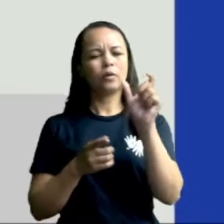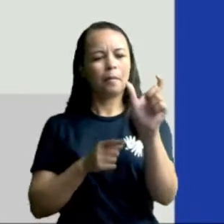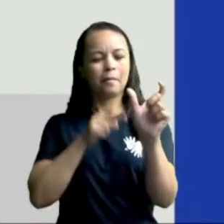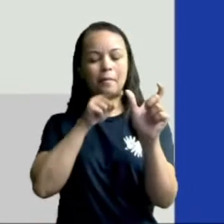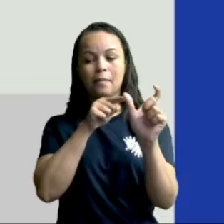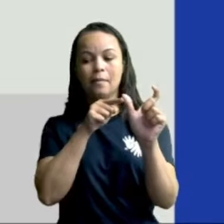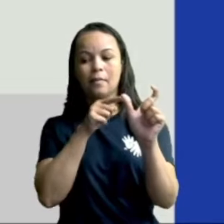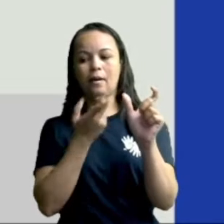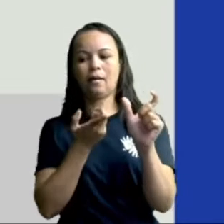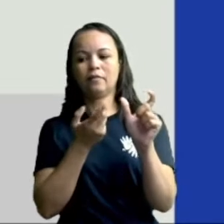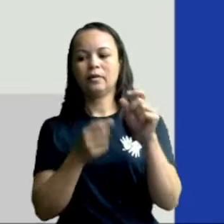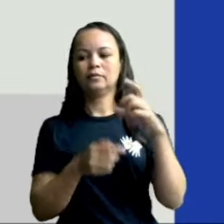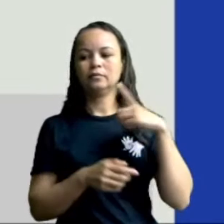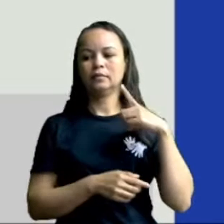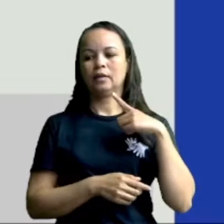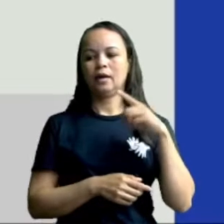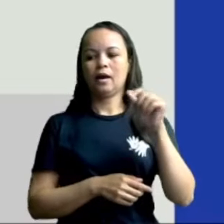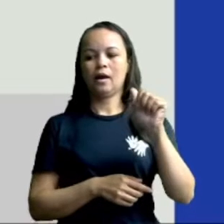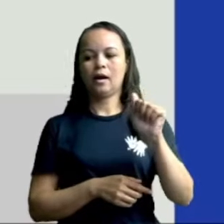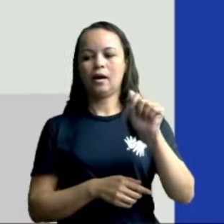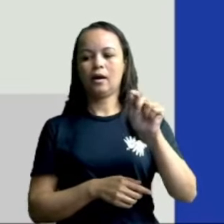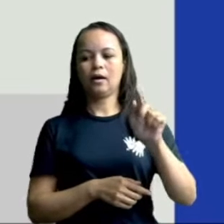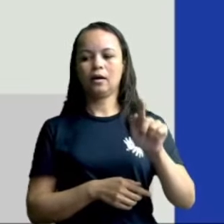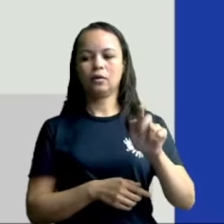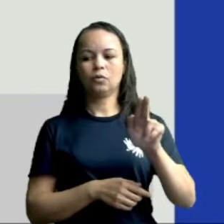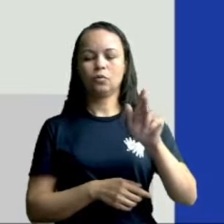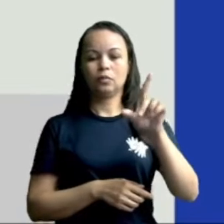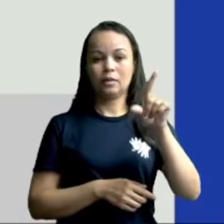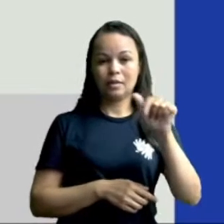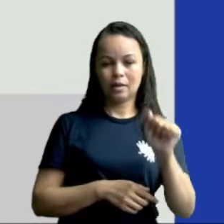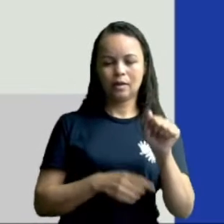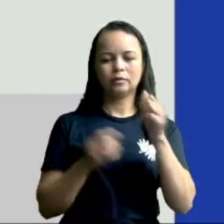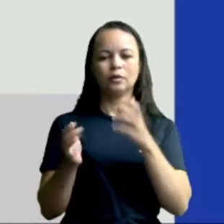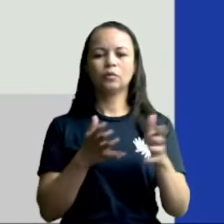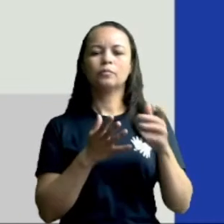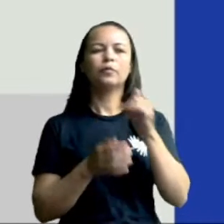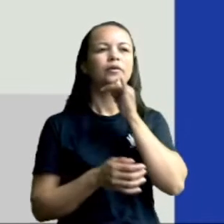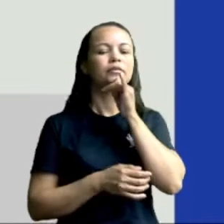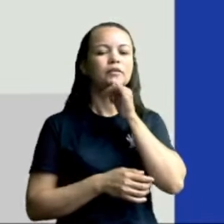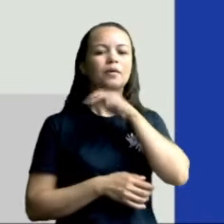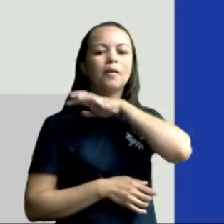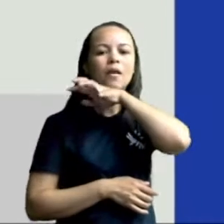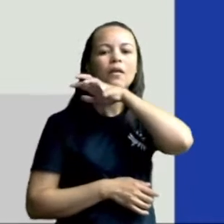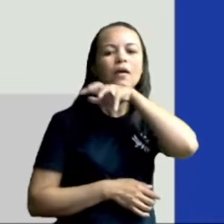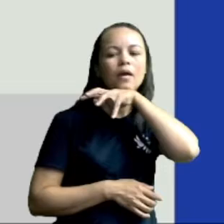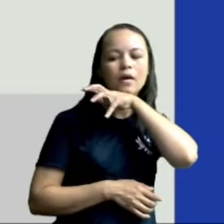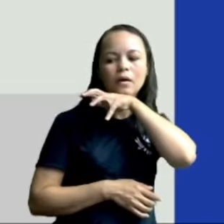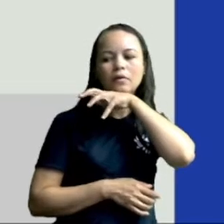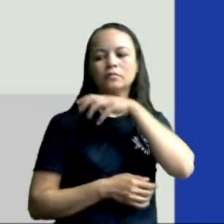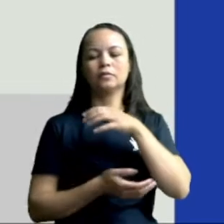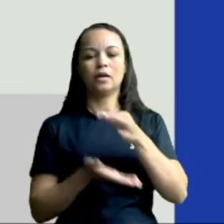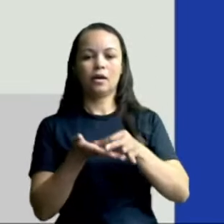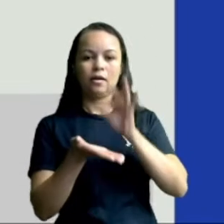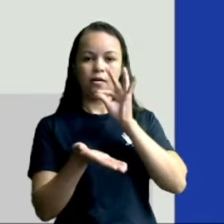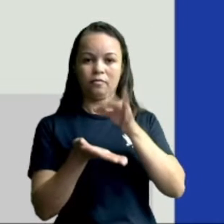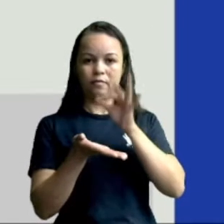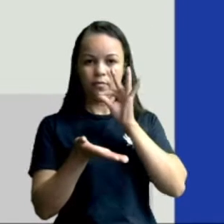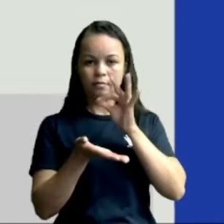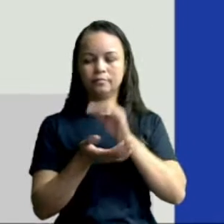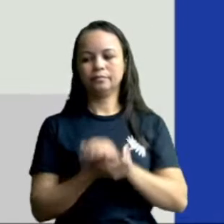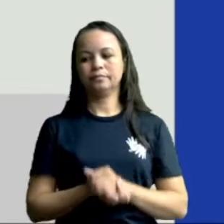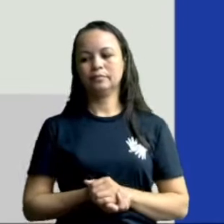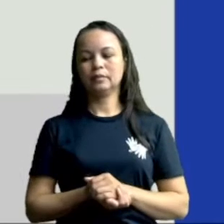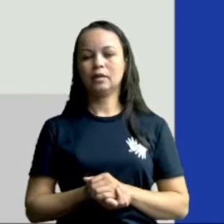a última sílaba tônica. Por exemplo, leão, café. Lembrando também que a